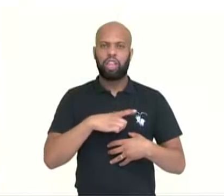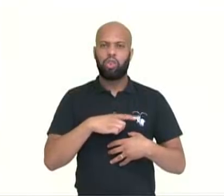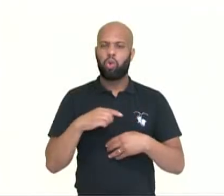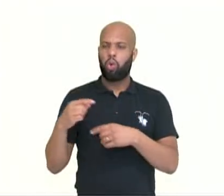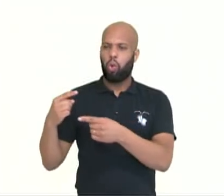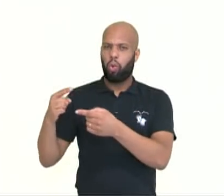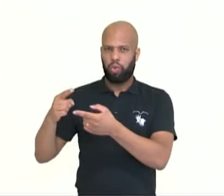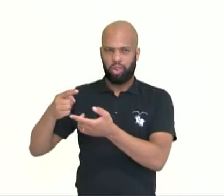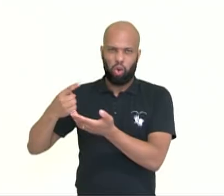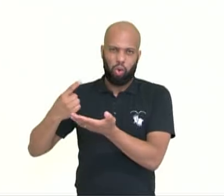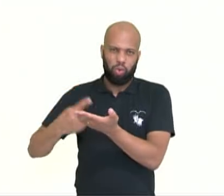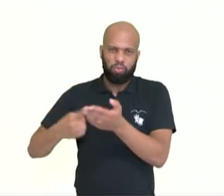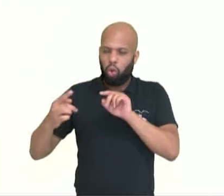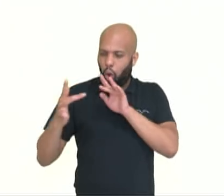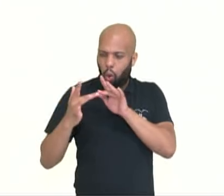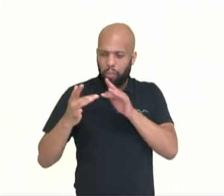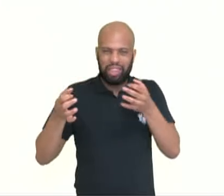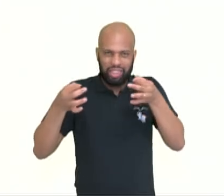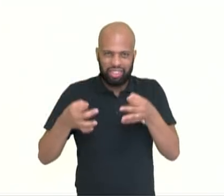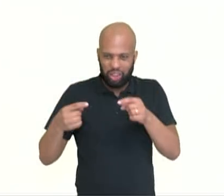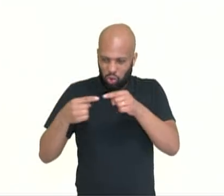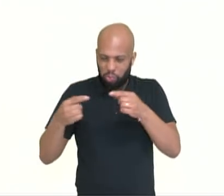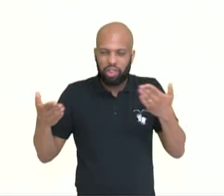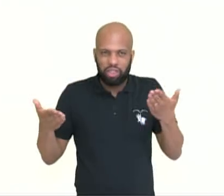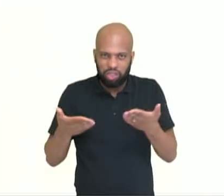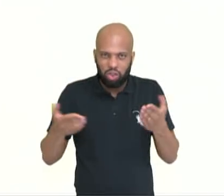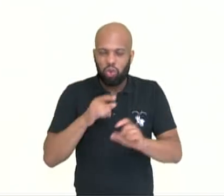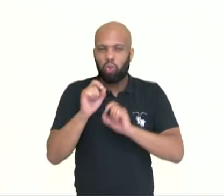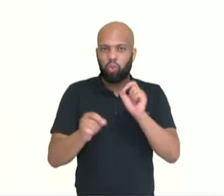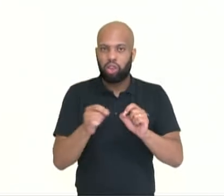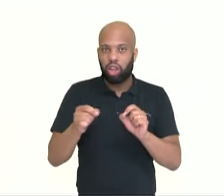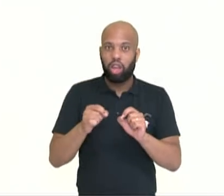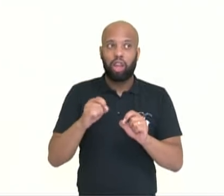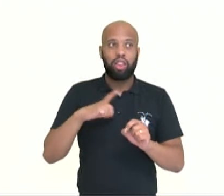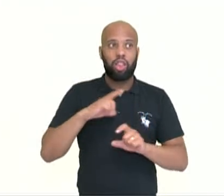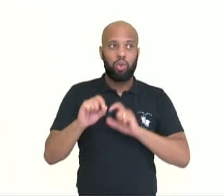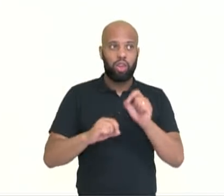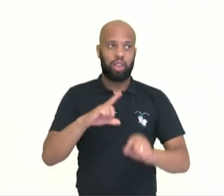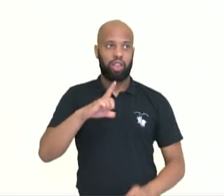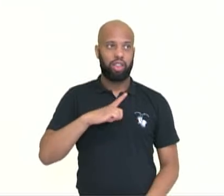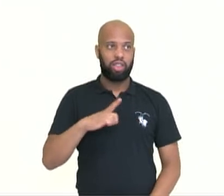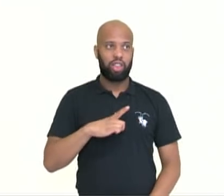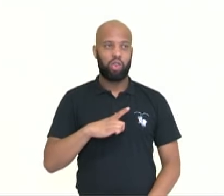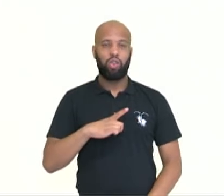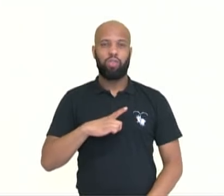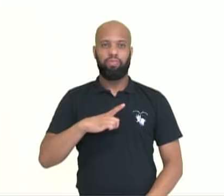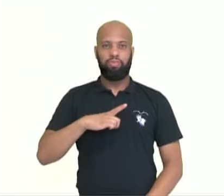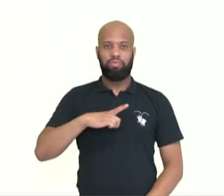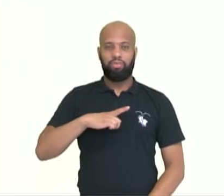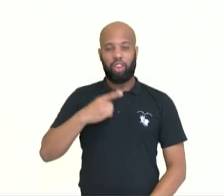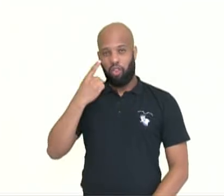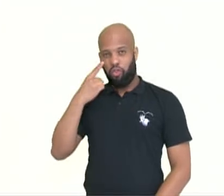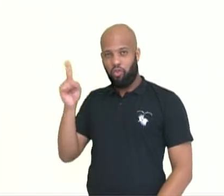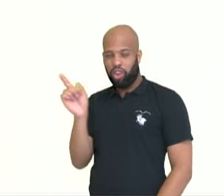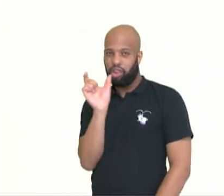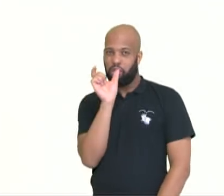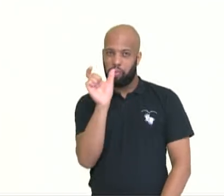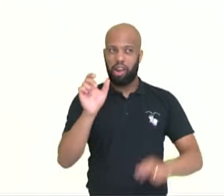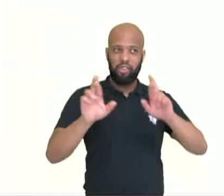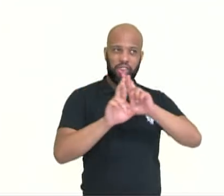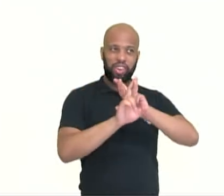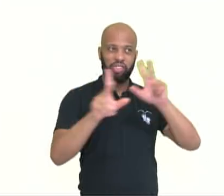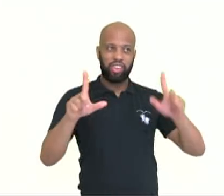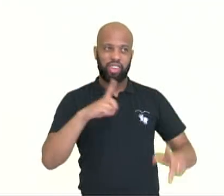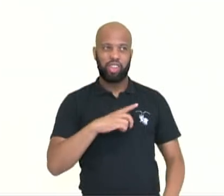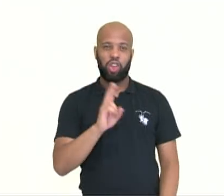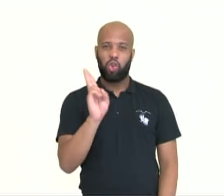o atual cenário geopolítico global é a unimultipolaridade. Olha só que expressão diferente que a gente tem aqui,